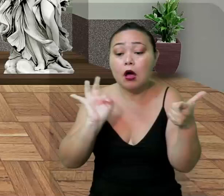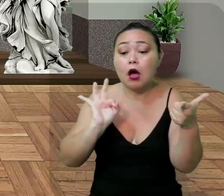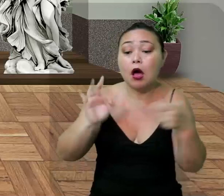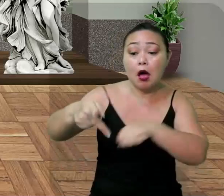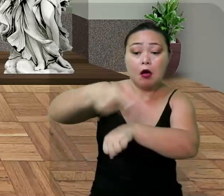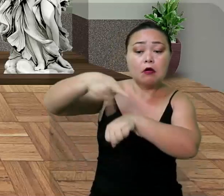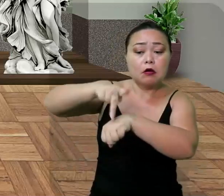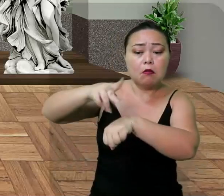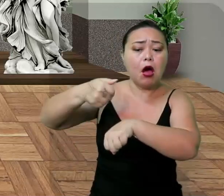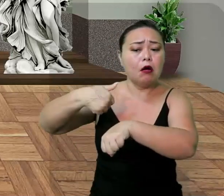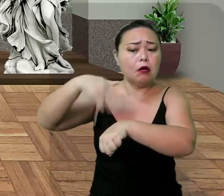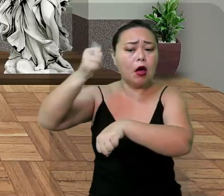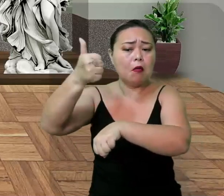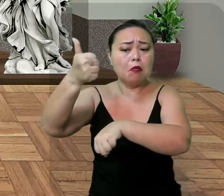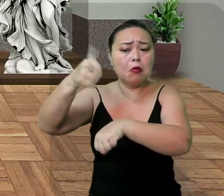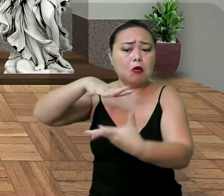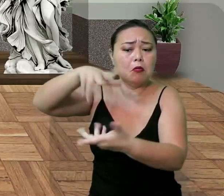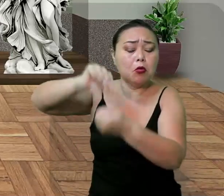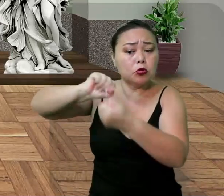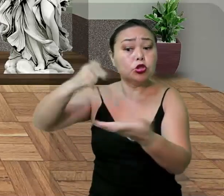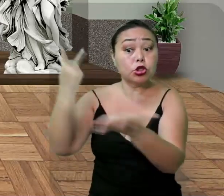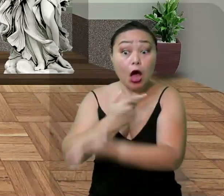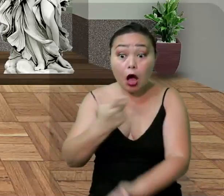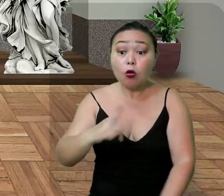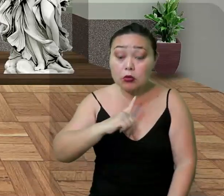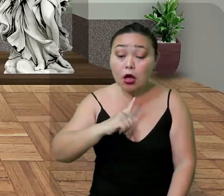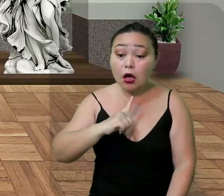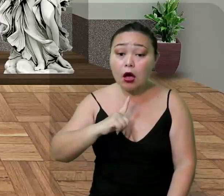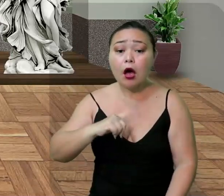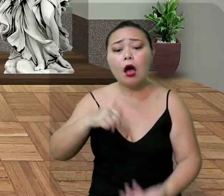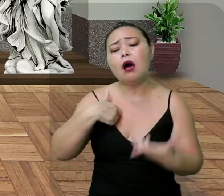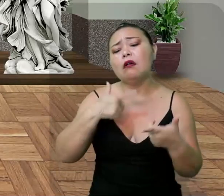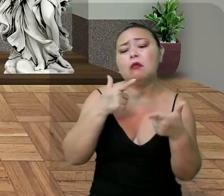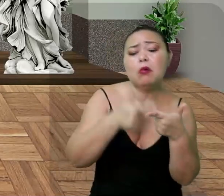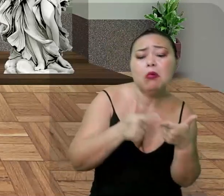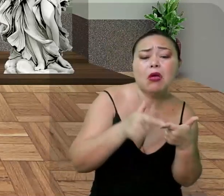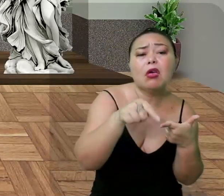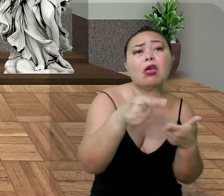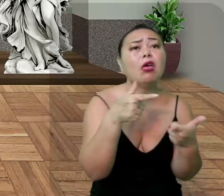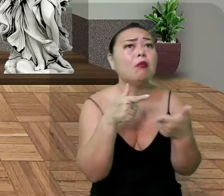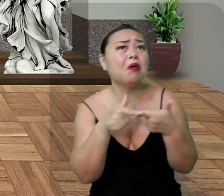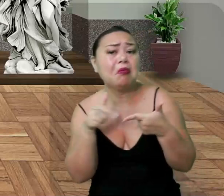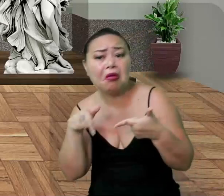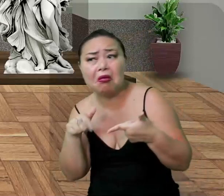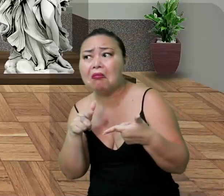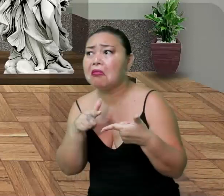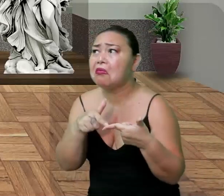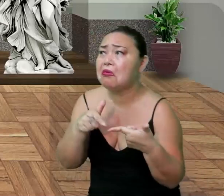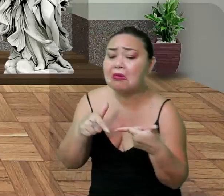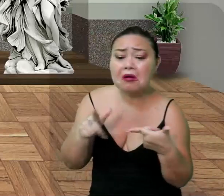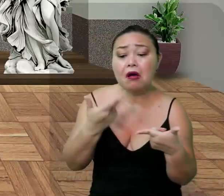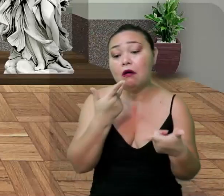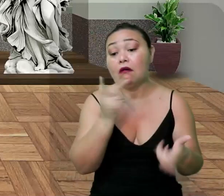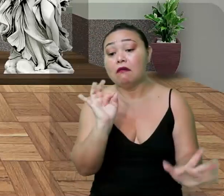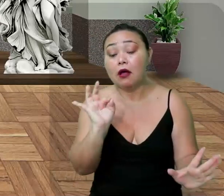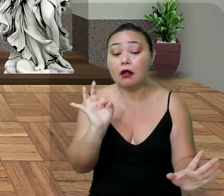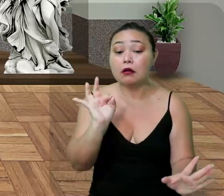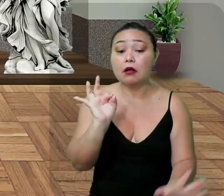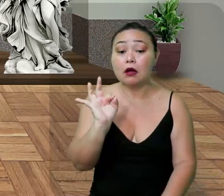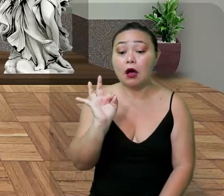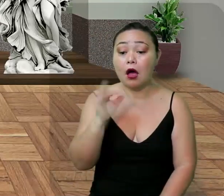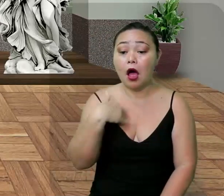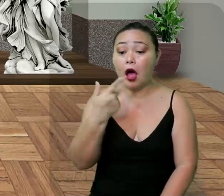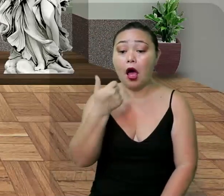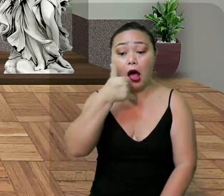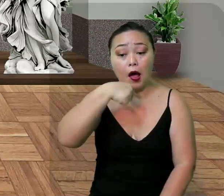países de primeiro mundo, isso já acontece. Aí sempre tem um problema aqui, um problema ali. Mas aí eles falam, né?